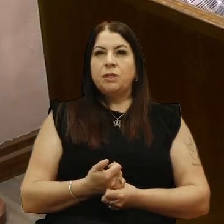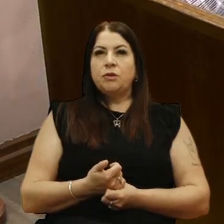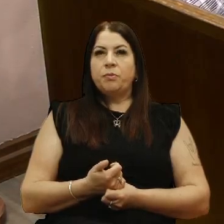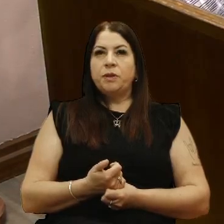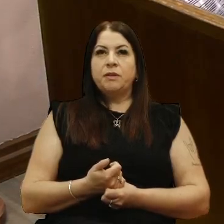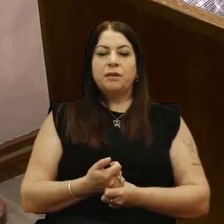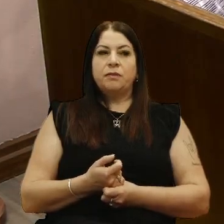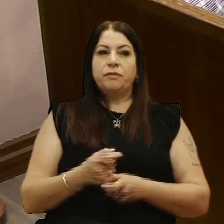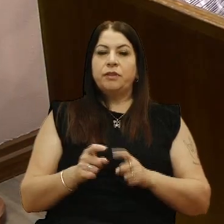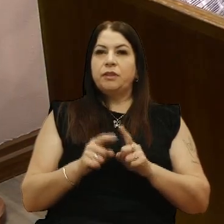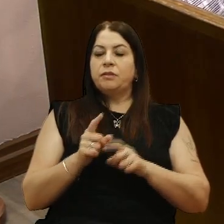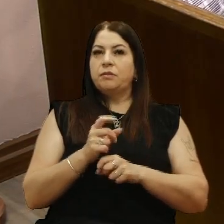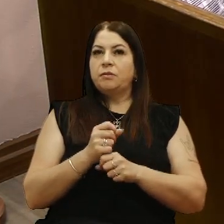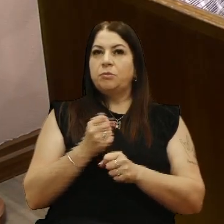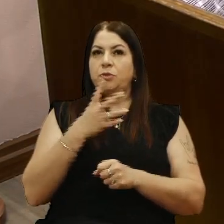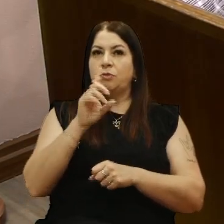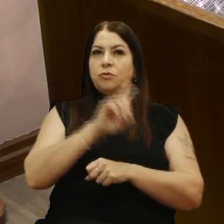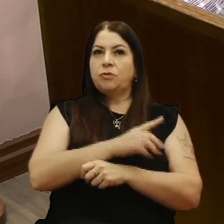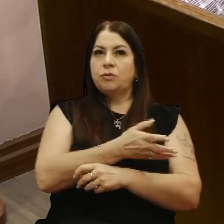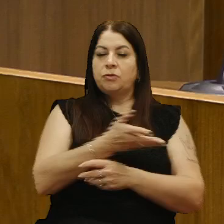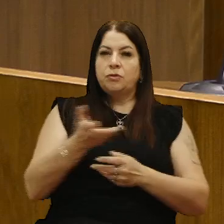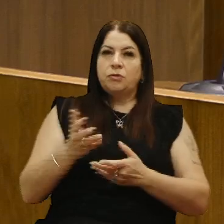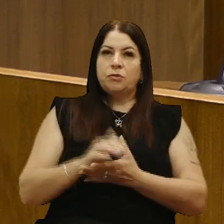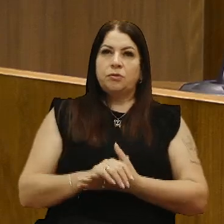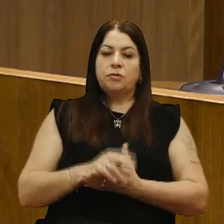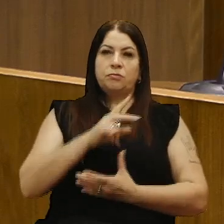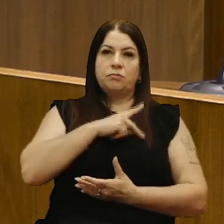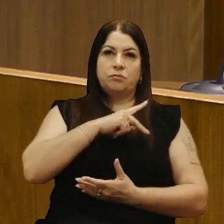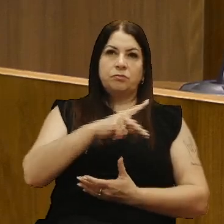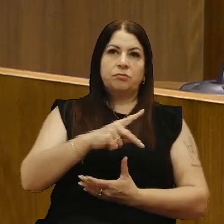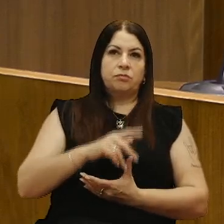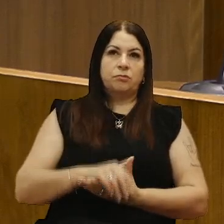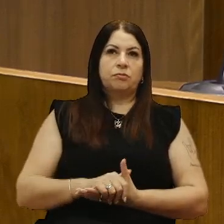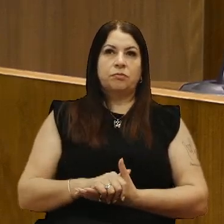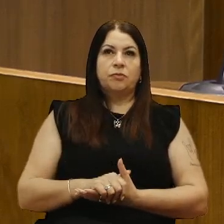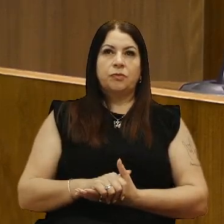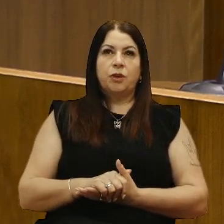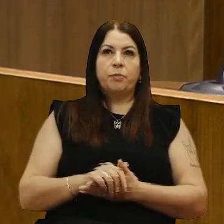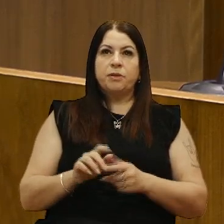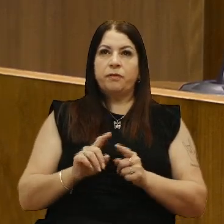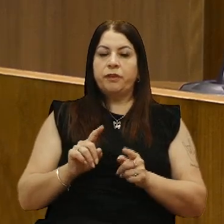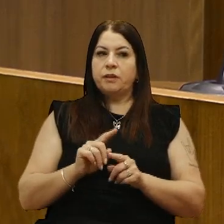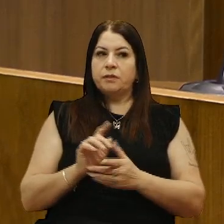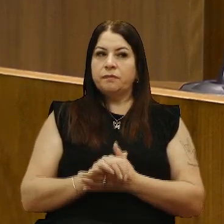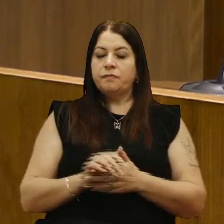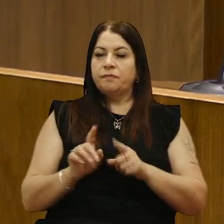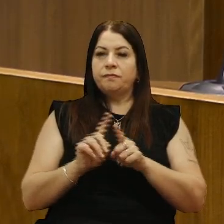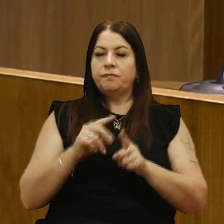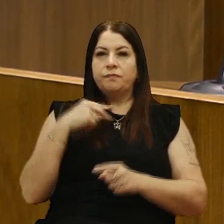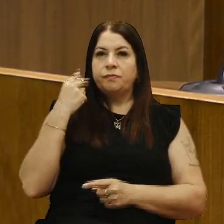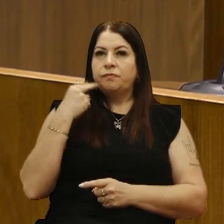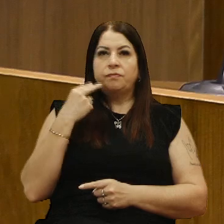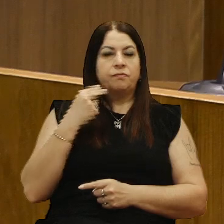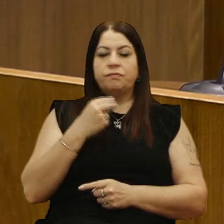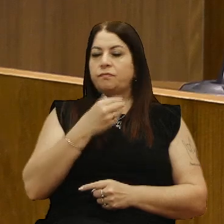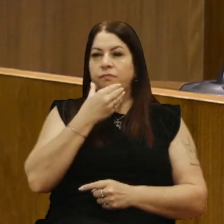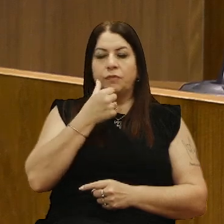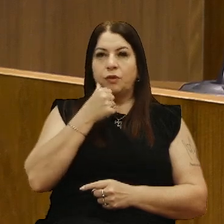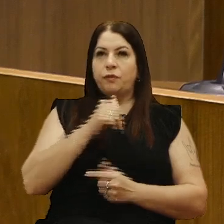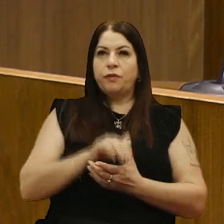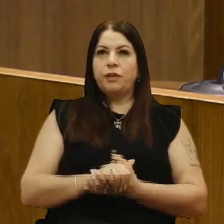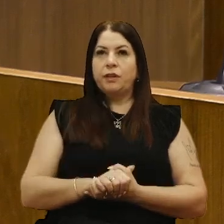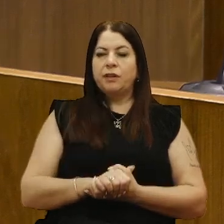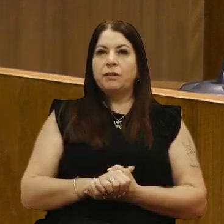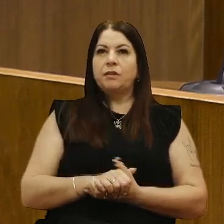Bom dia a todos. Senhor presidente, senhoras vereadoras, senhores vereadores,